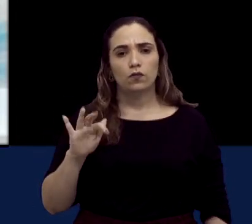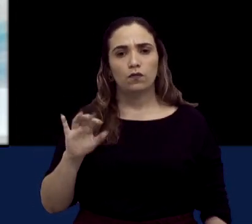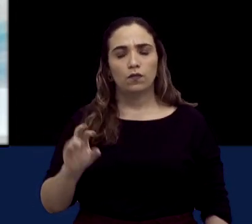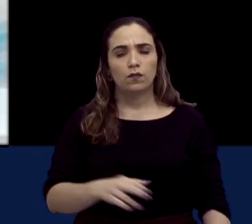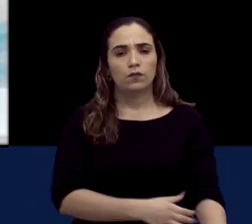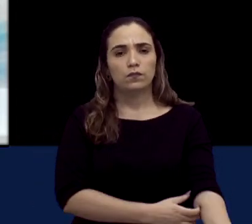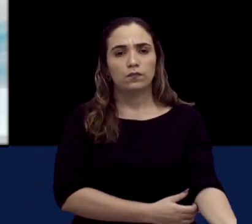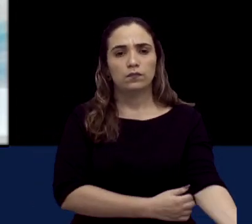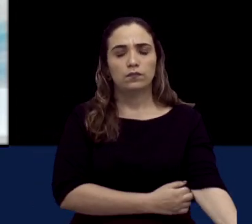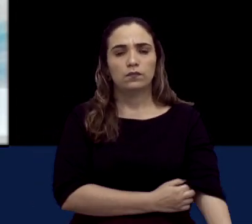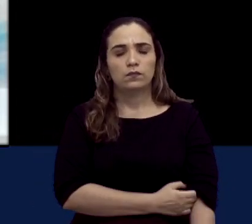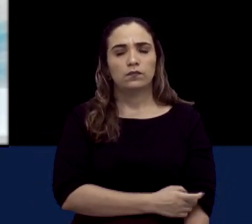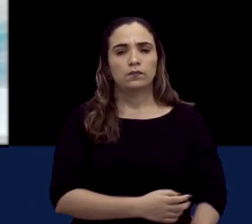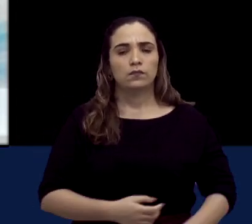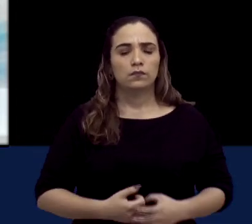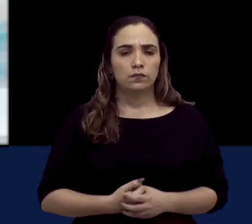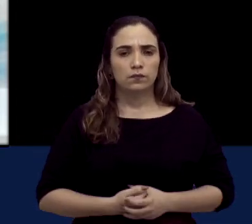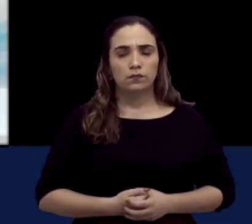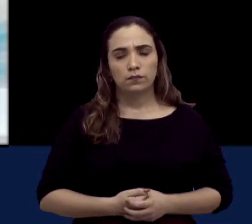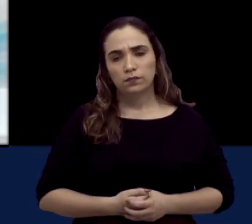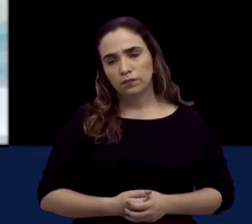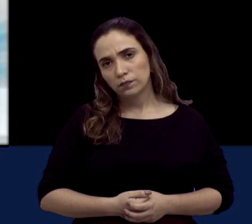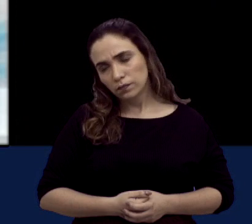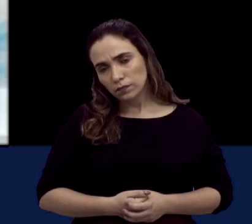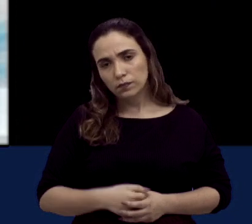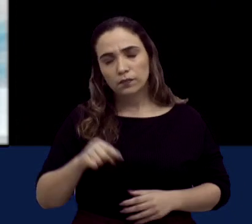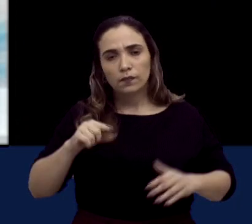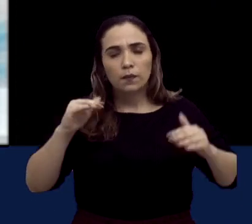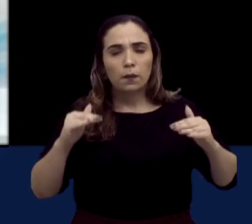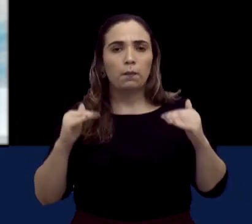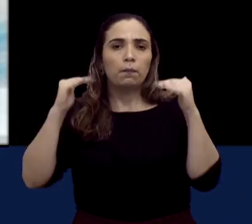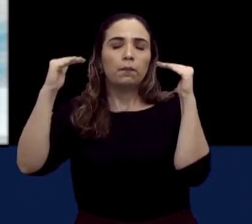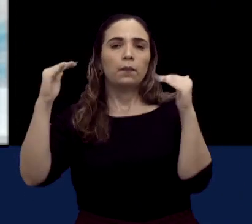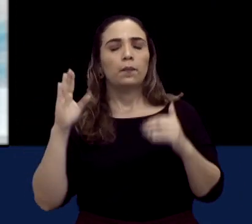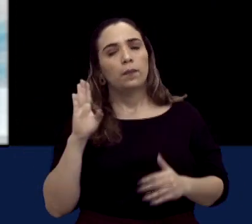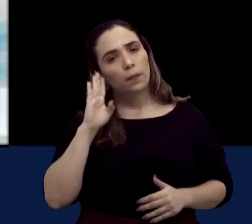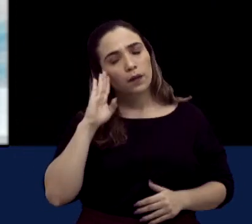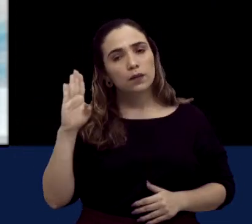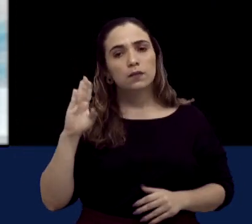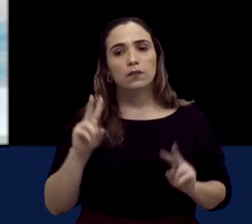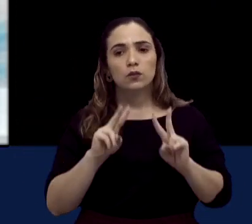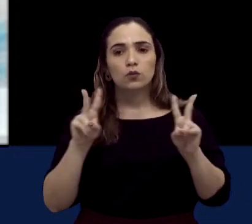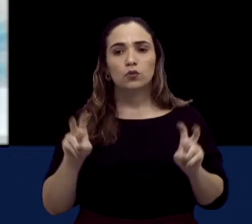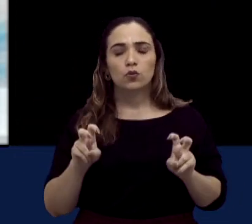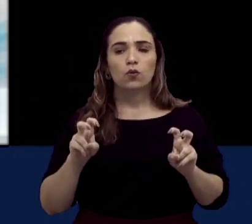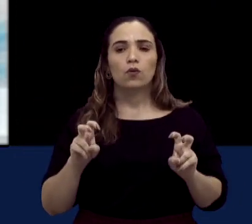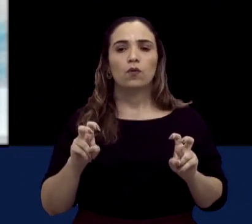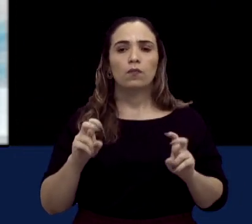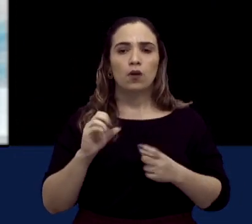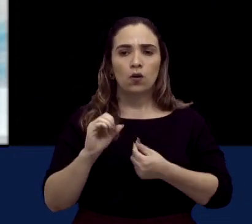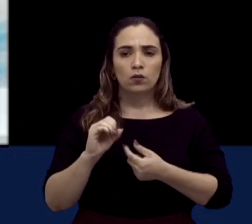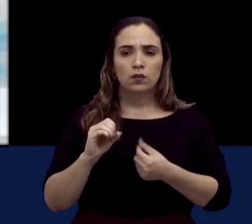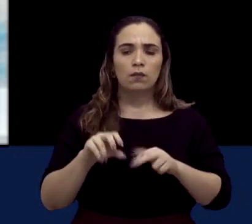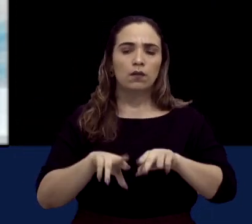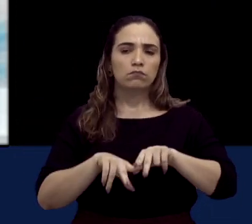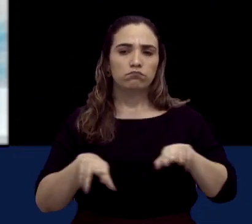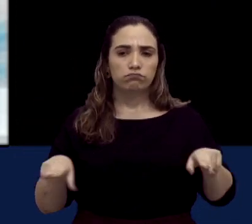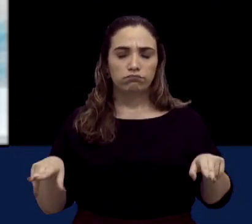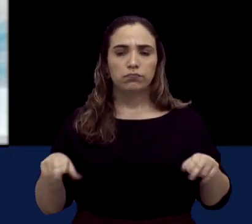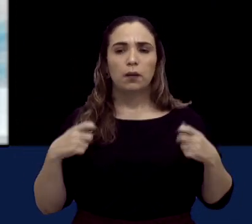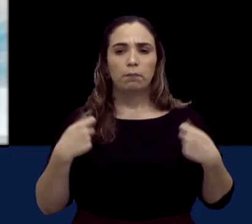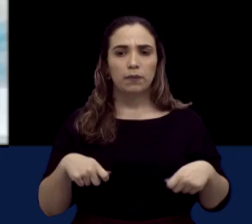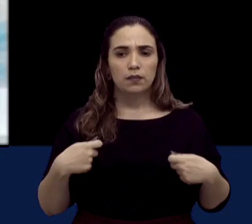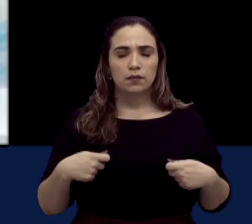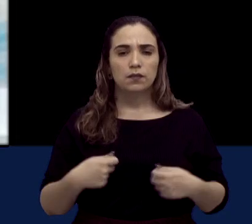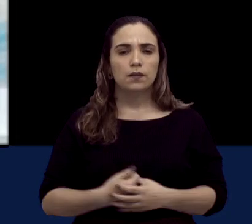né? O COGEFOL, que é a instância deliberativa aí de questão dos recursos, orçamentos, então tudo tem que passar por